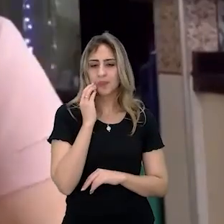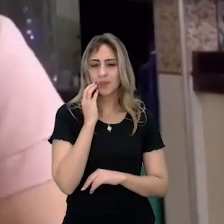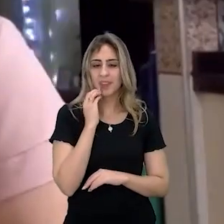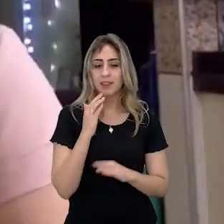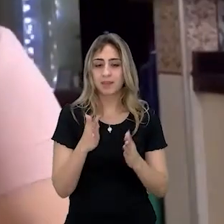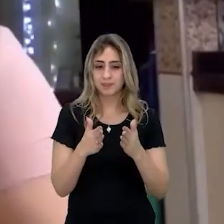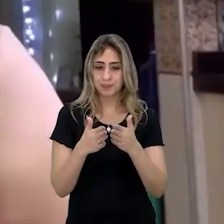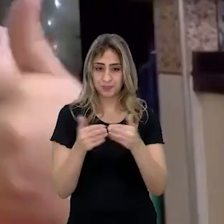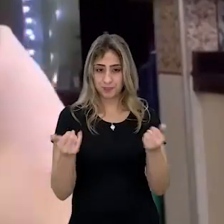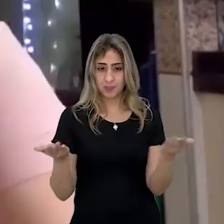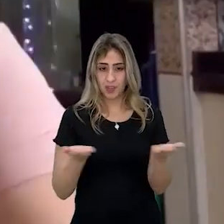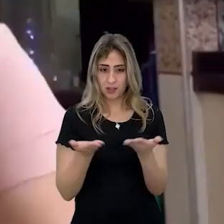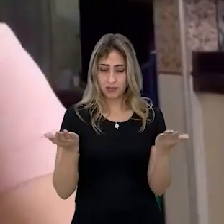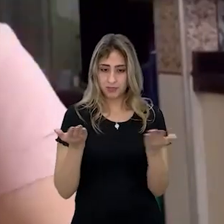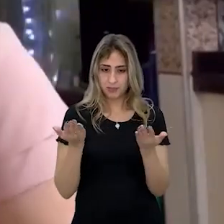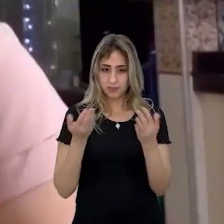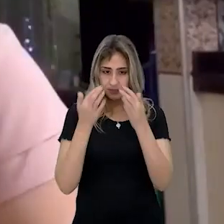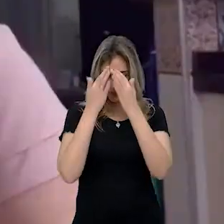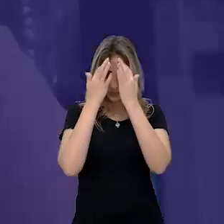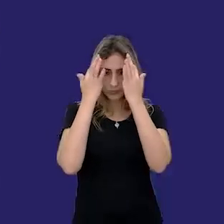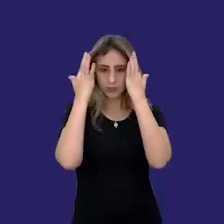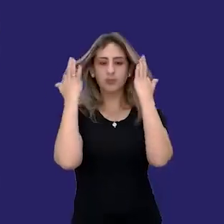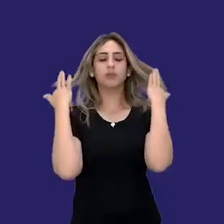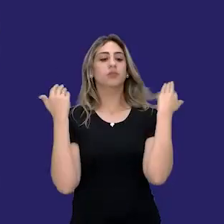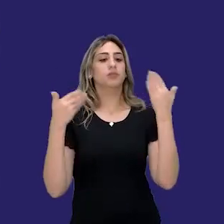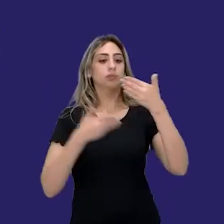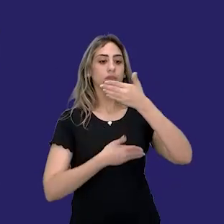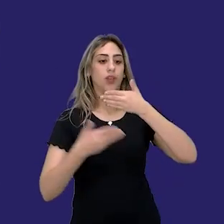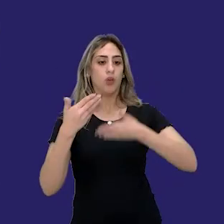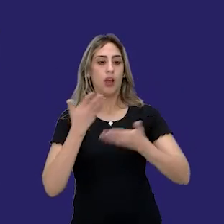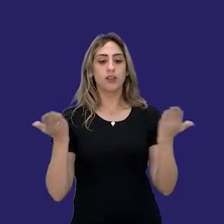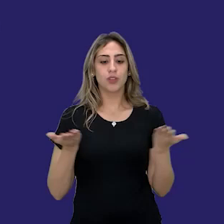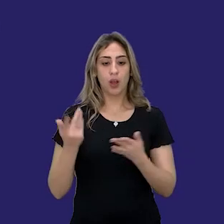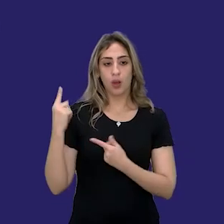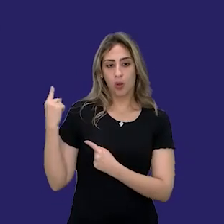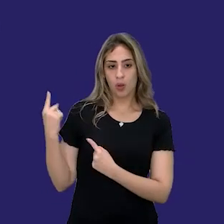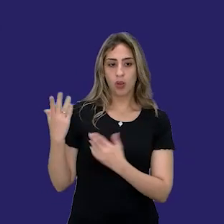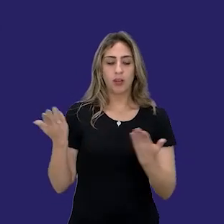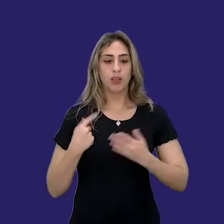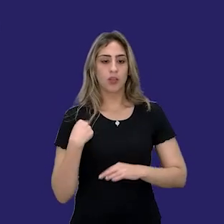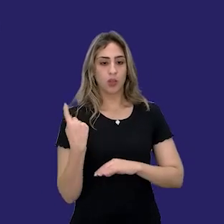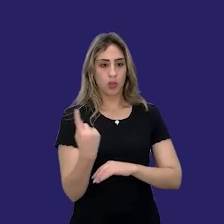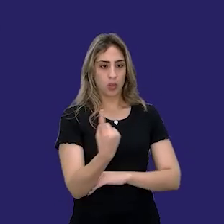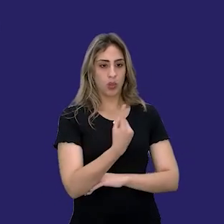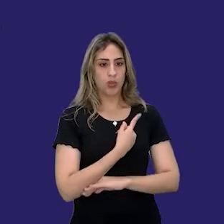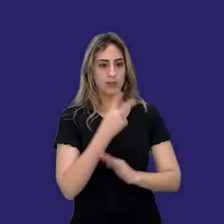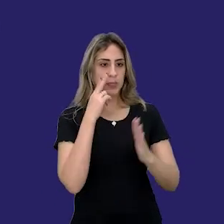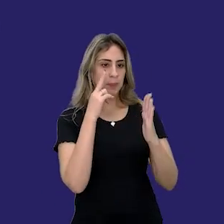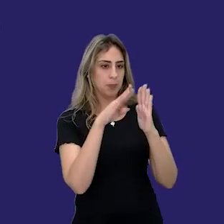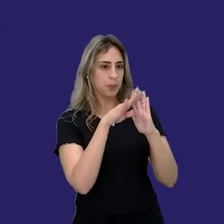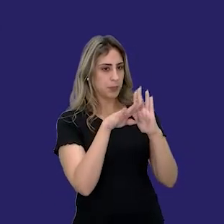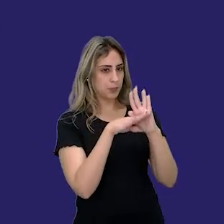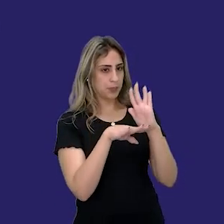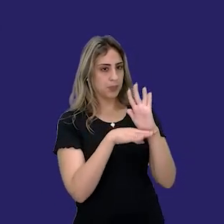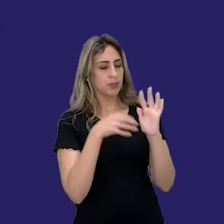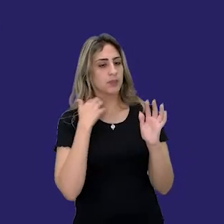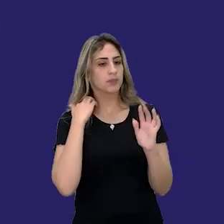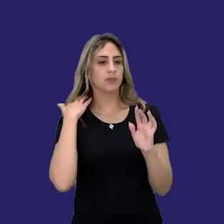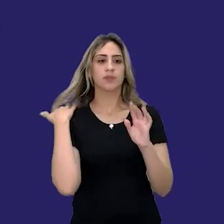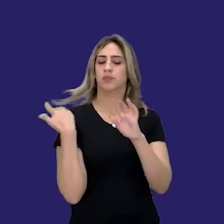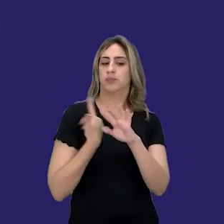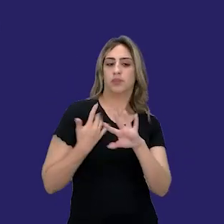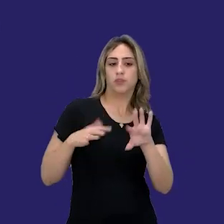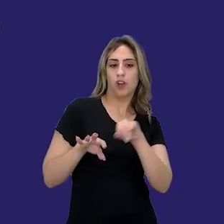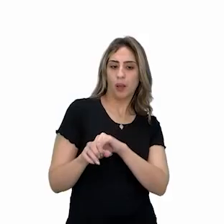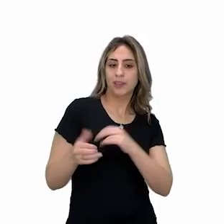vou pedir para subirmos os slides aí para a gente verificar, tá? Nossa